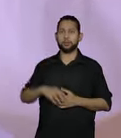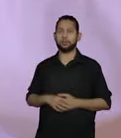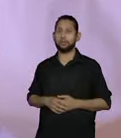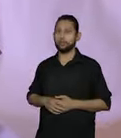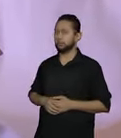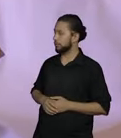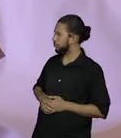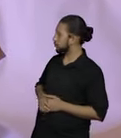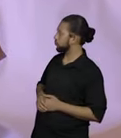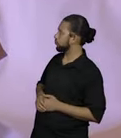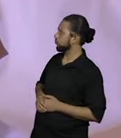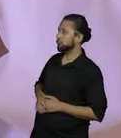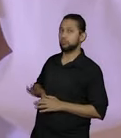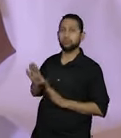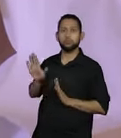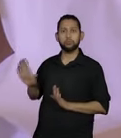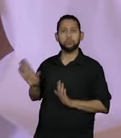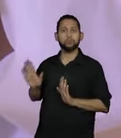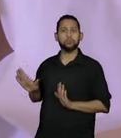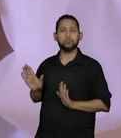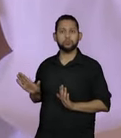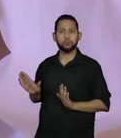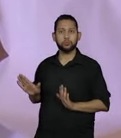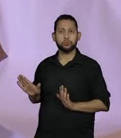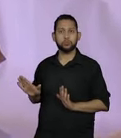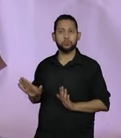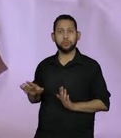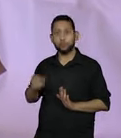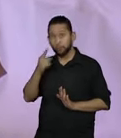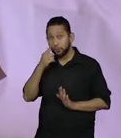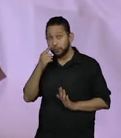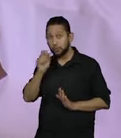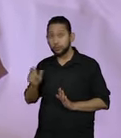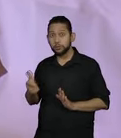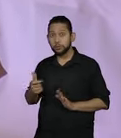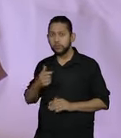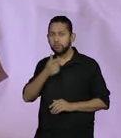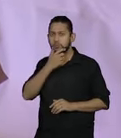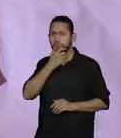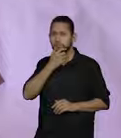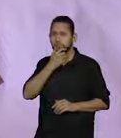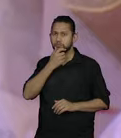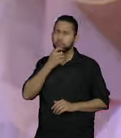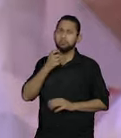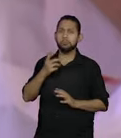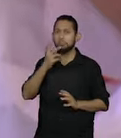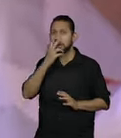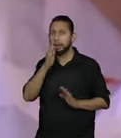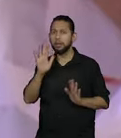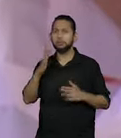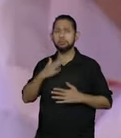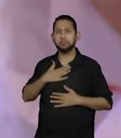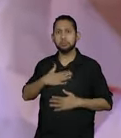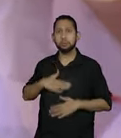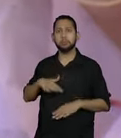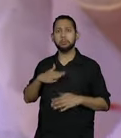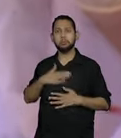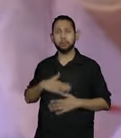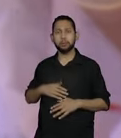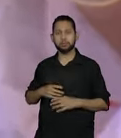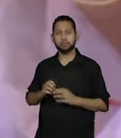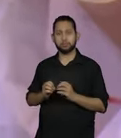E a gente vai analisar a reação. A princípio,